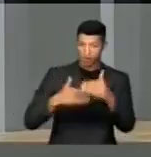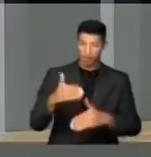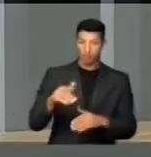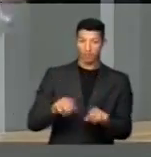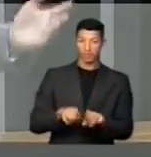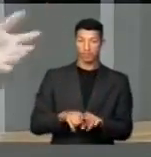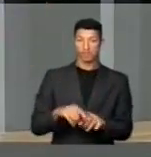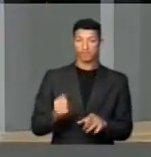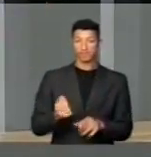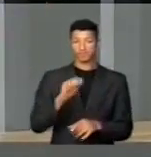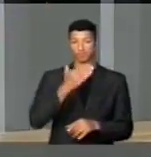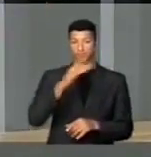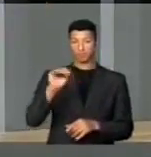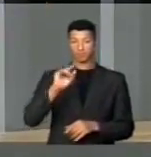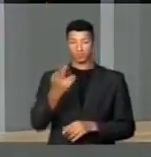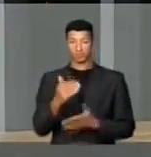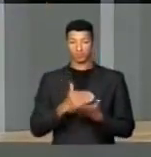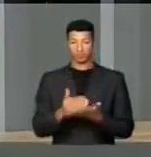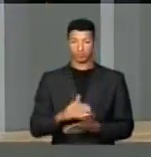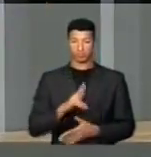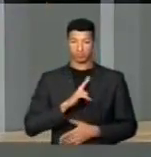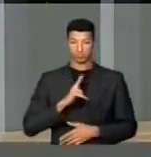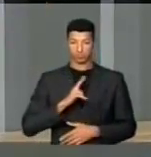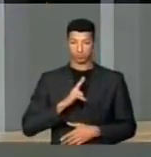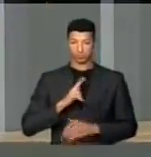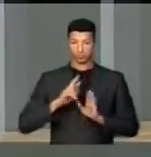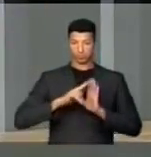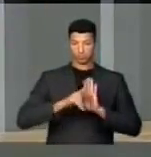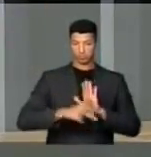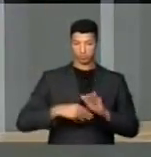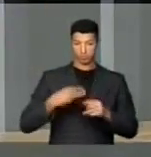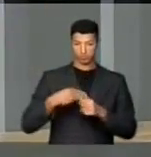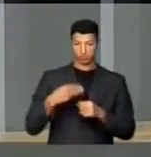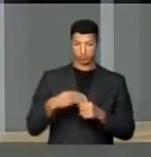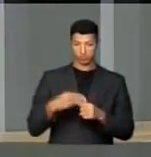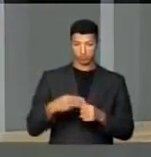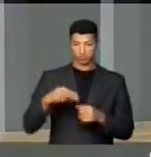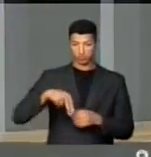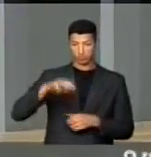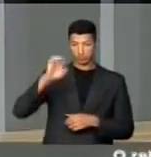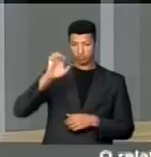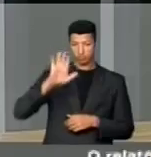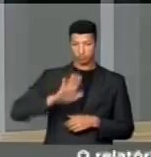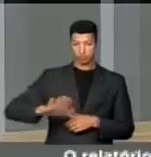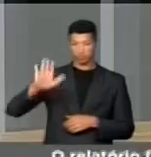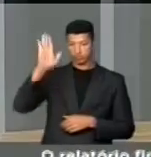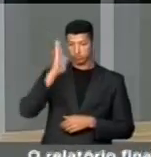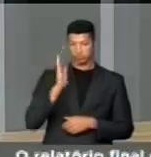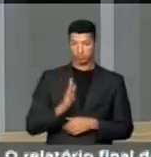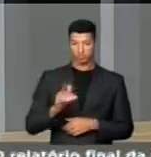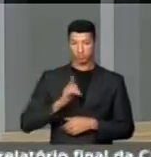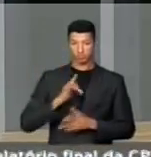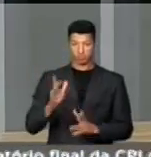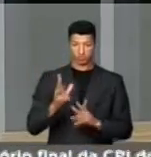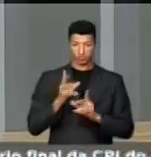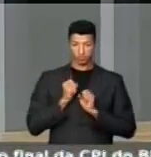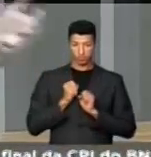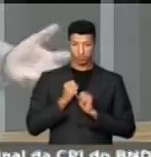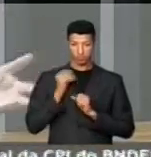em ações da iniciativa privada. Vários municípios no Nordeste brasileiro têm